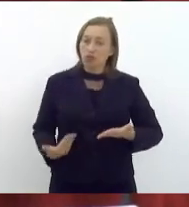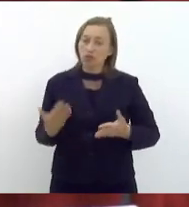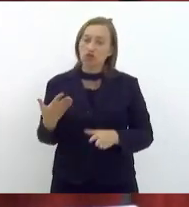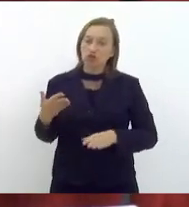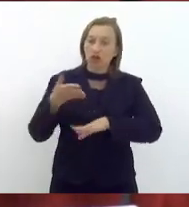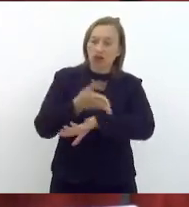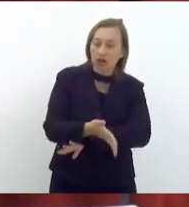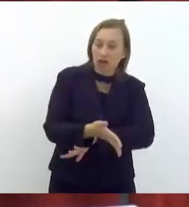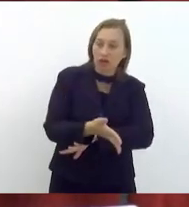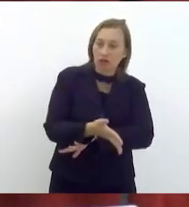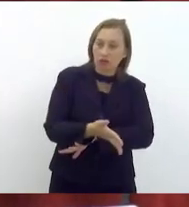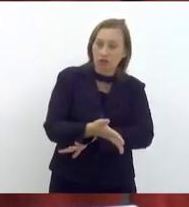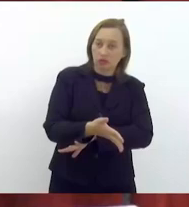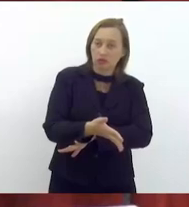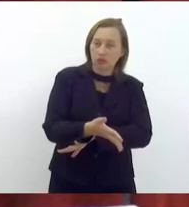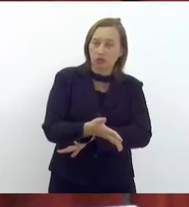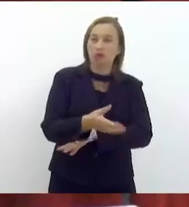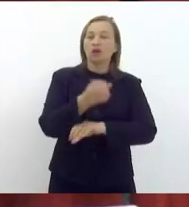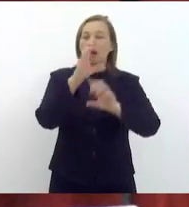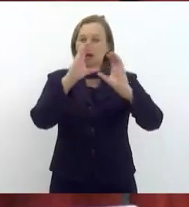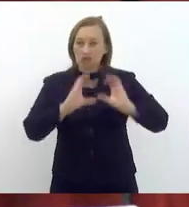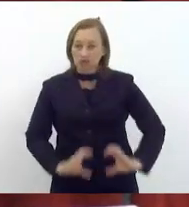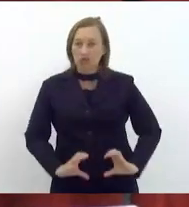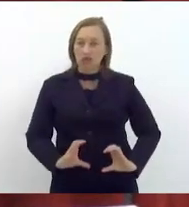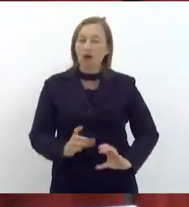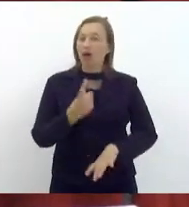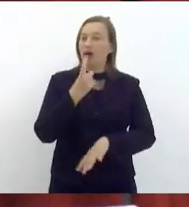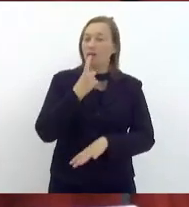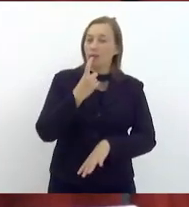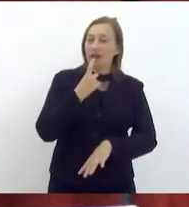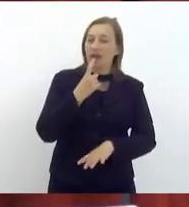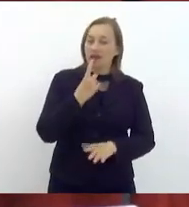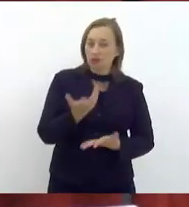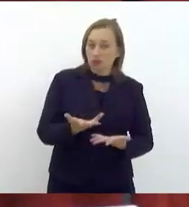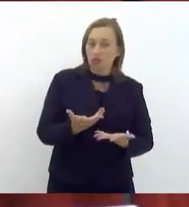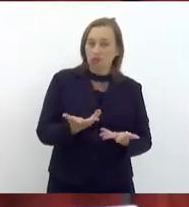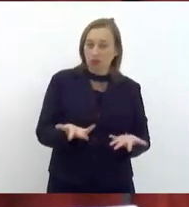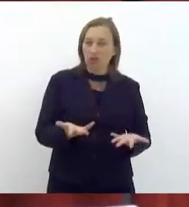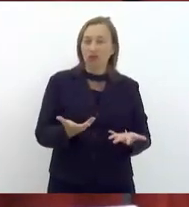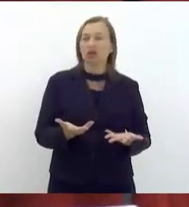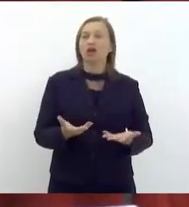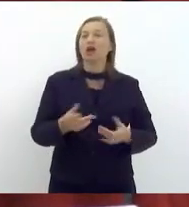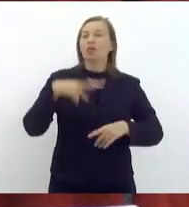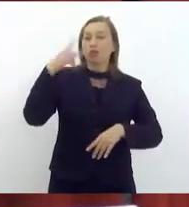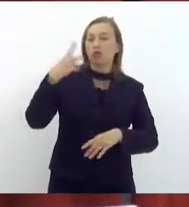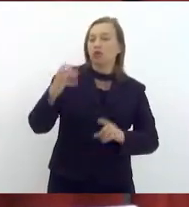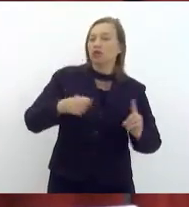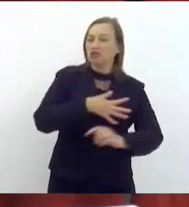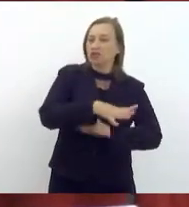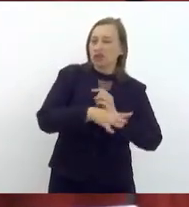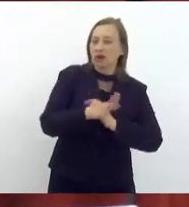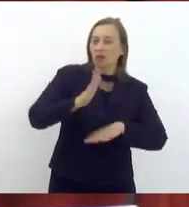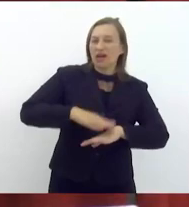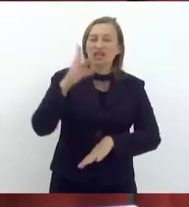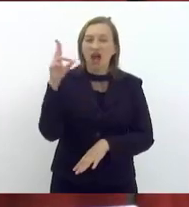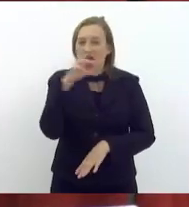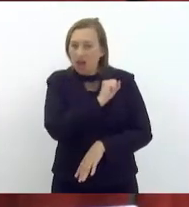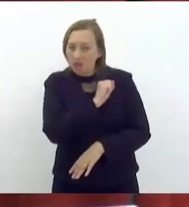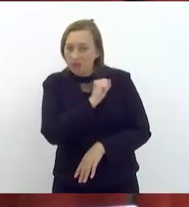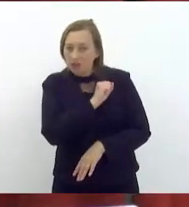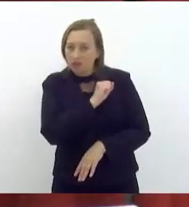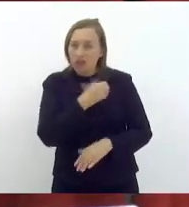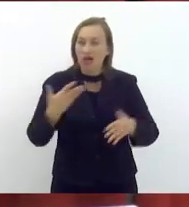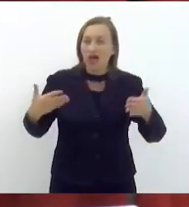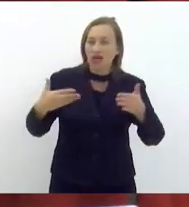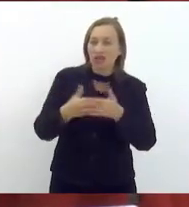aproxima o cidadão do poder público isso leva a política social mas mais rápido até